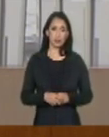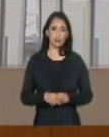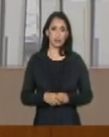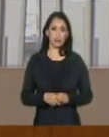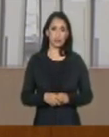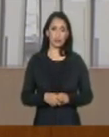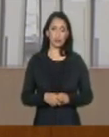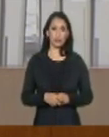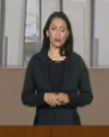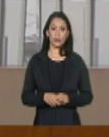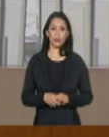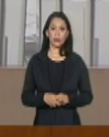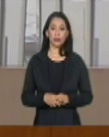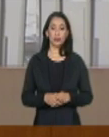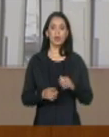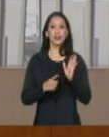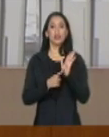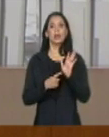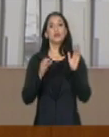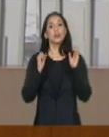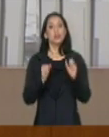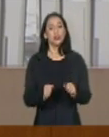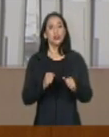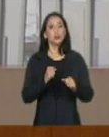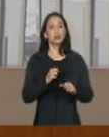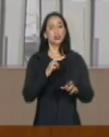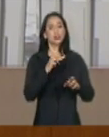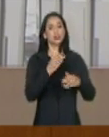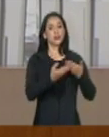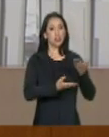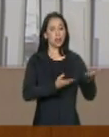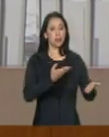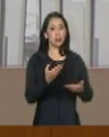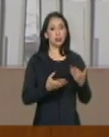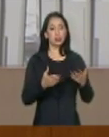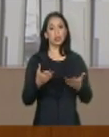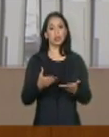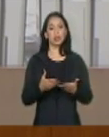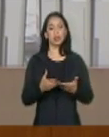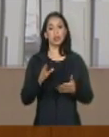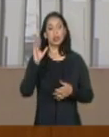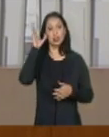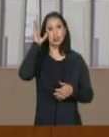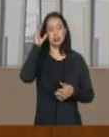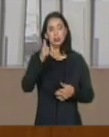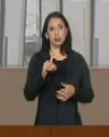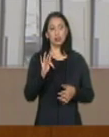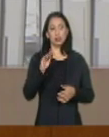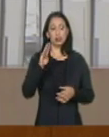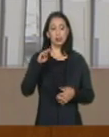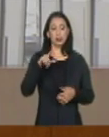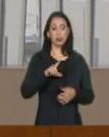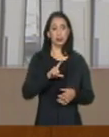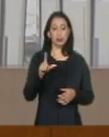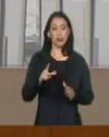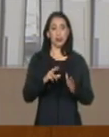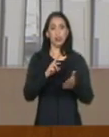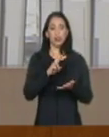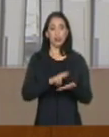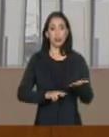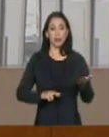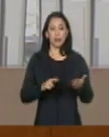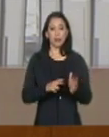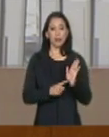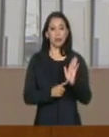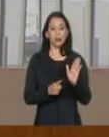No que se refere a possíveis relações da natureza da decisão final com a duração dos processos, o relatório mostra que decisões